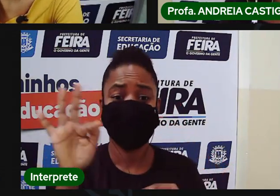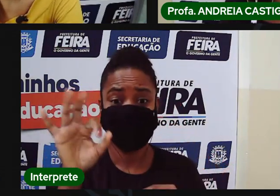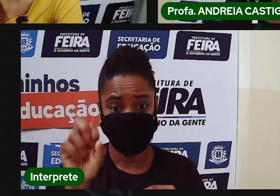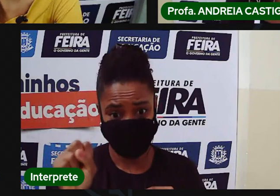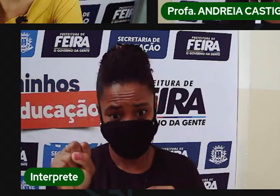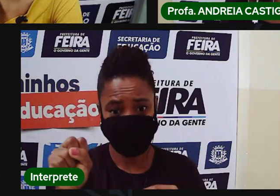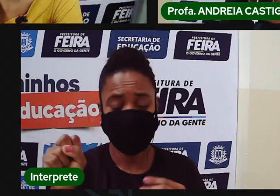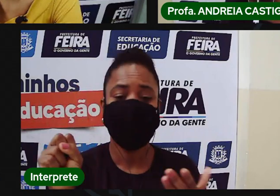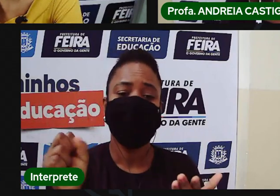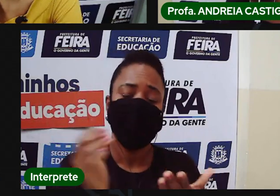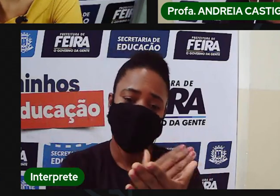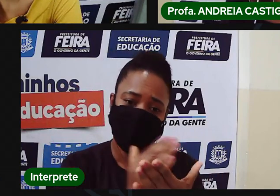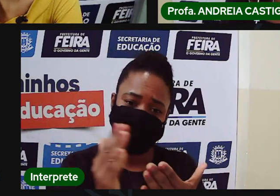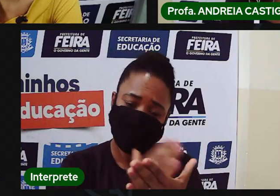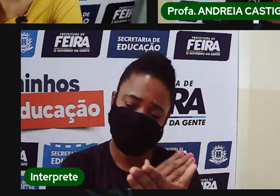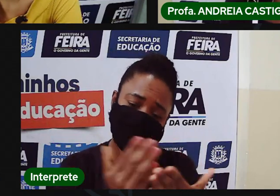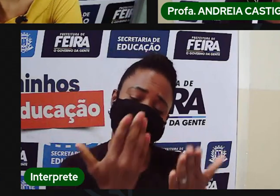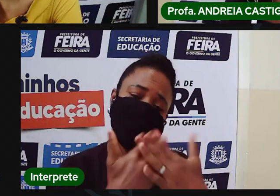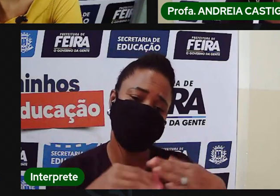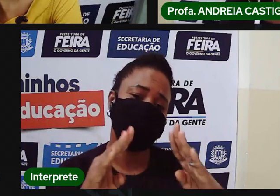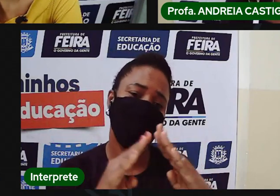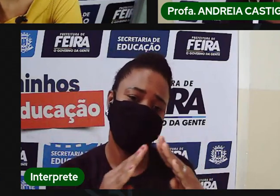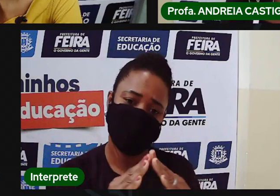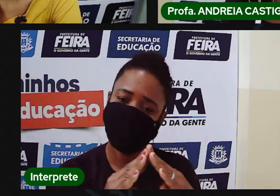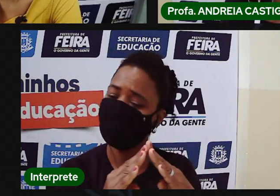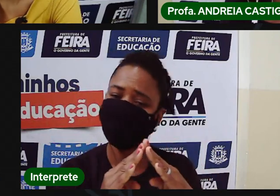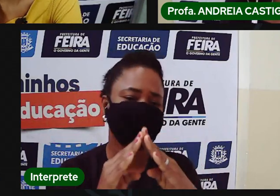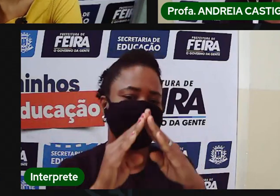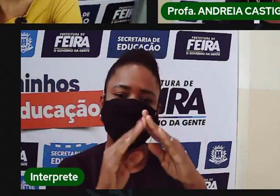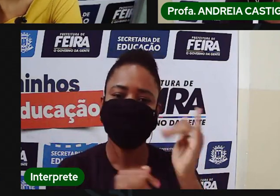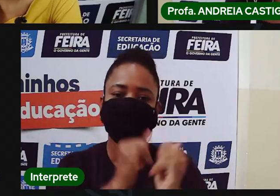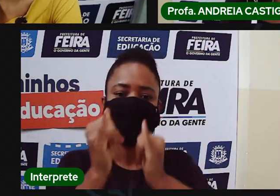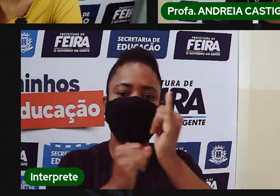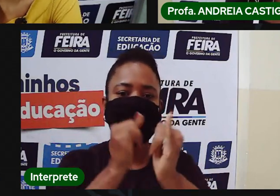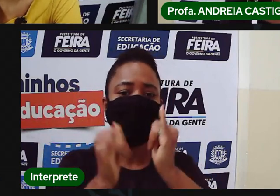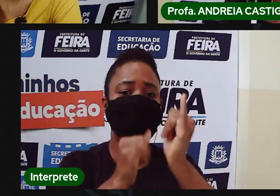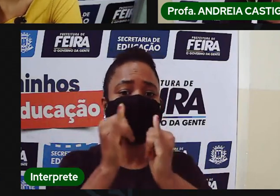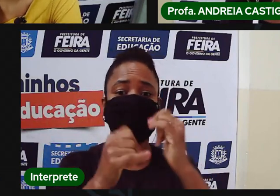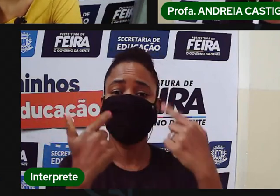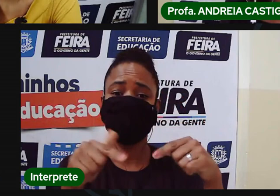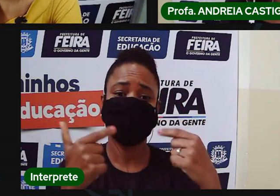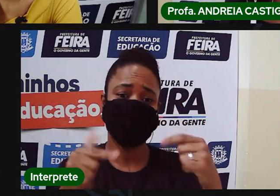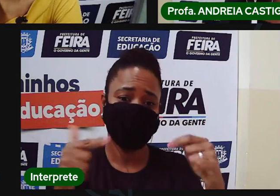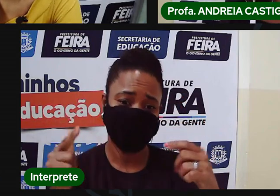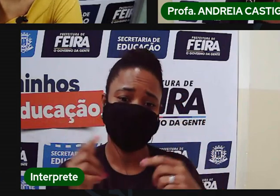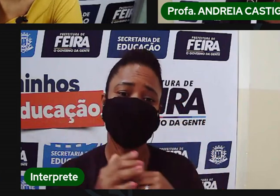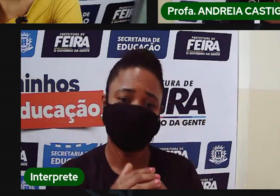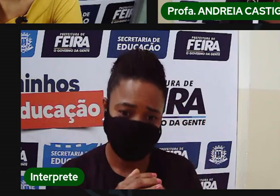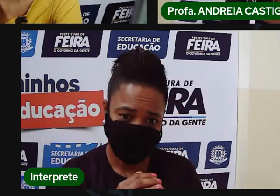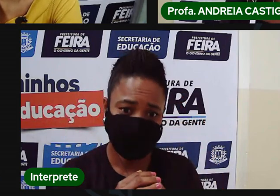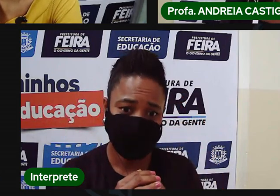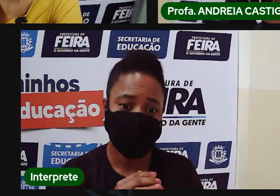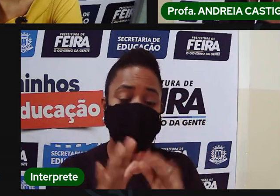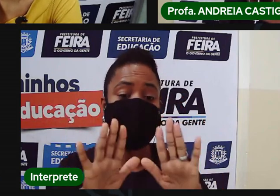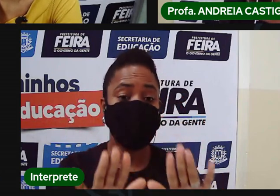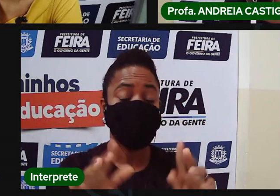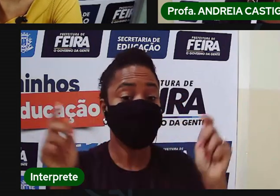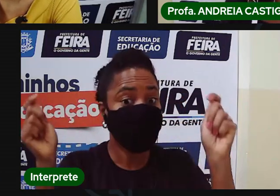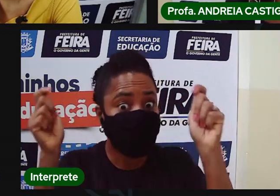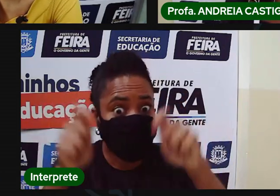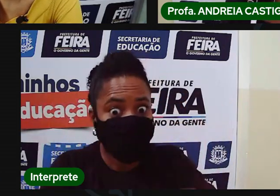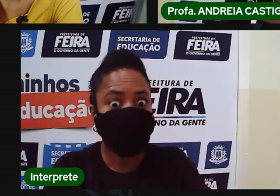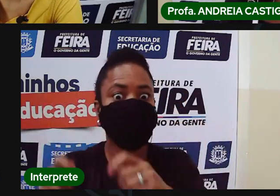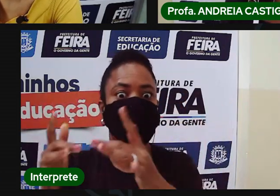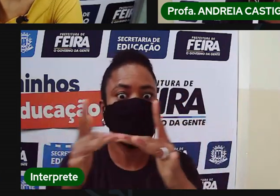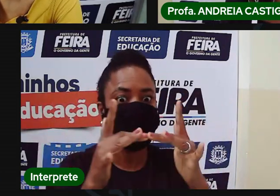muitas escolas com estudantes que não têm esse acesso, né? Não tem esse acesso, mas que também podem engajar, também podem